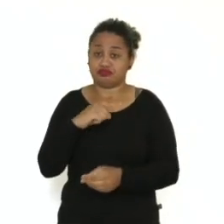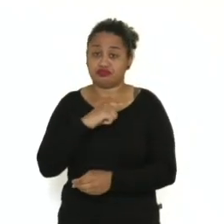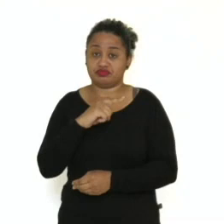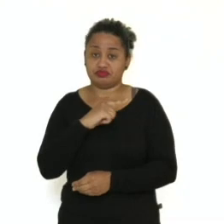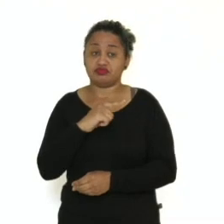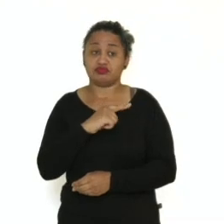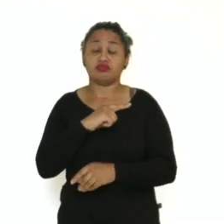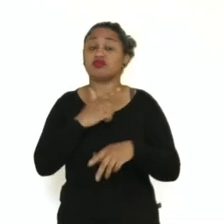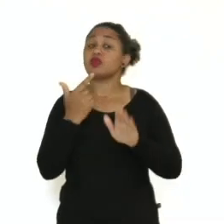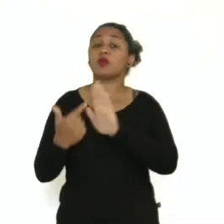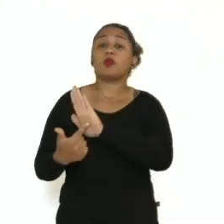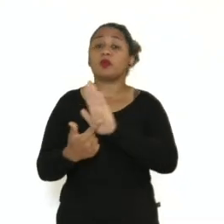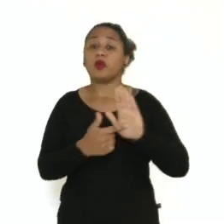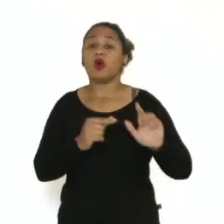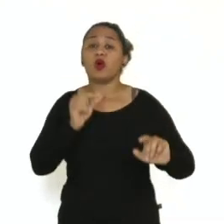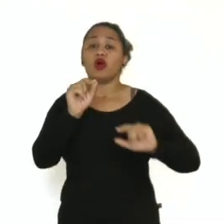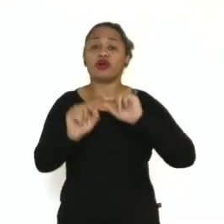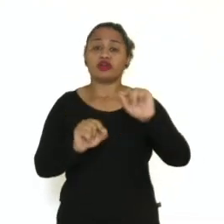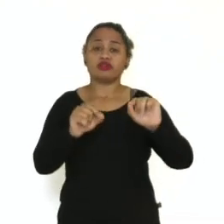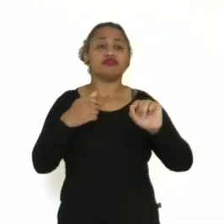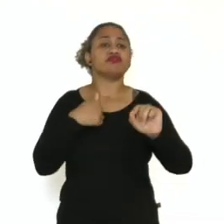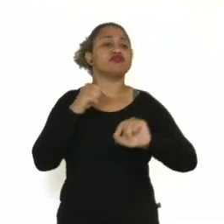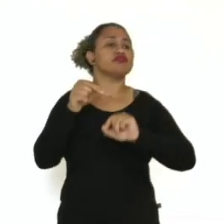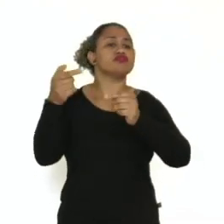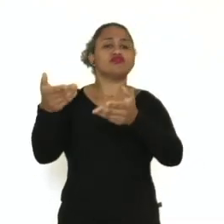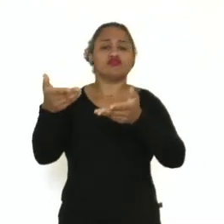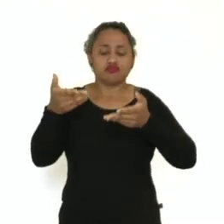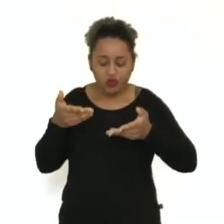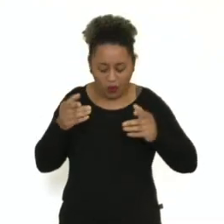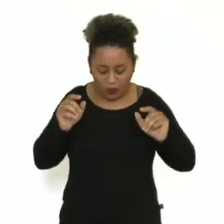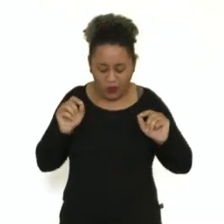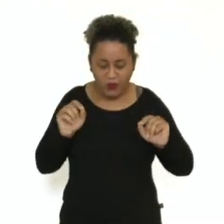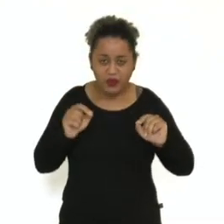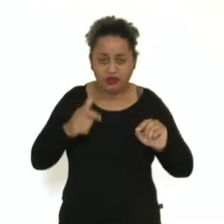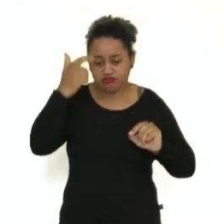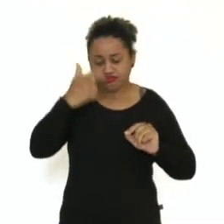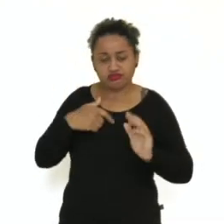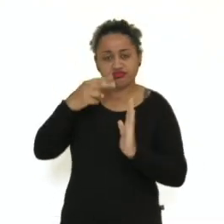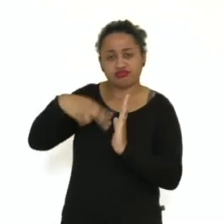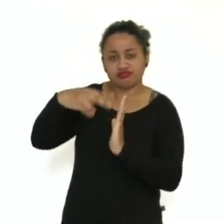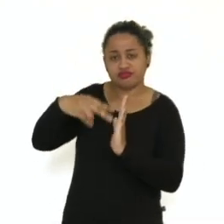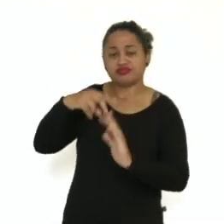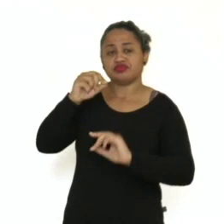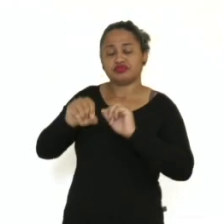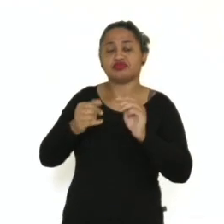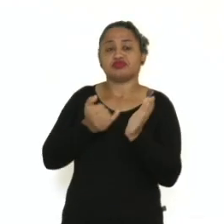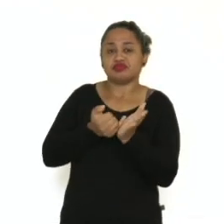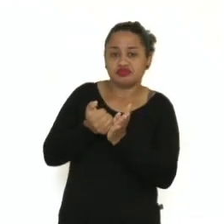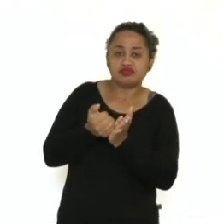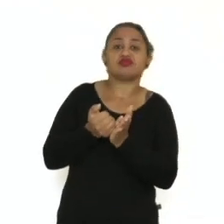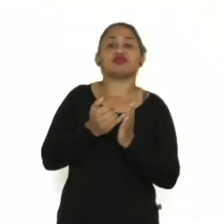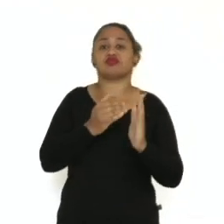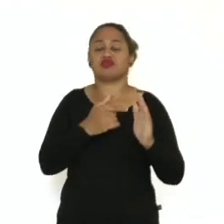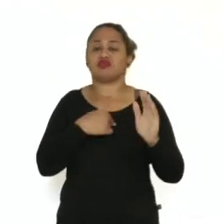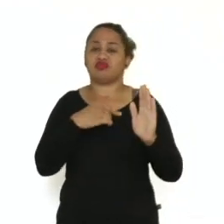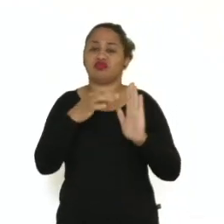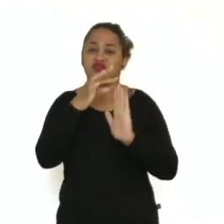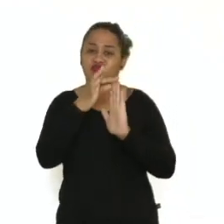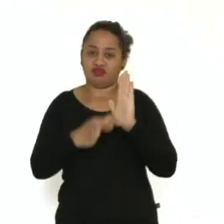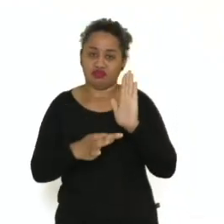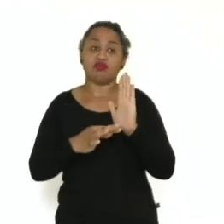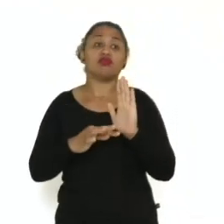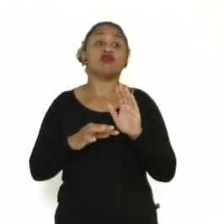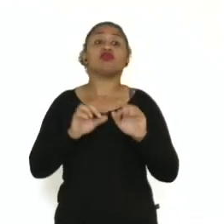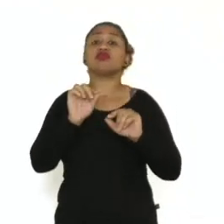mostrar para você um convite a você, leitor, a introdução a um periódico. E